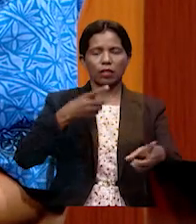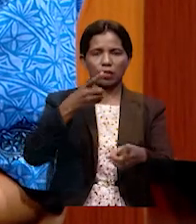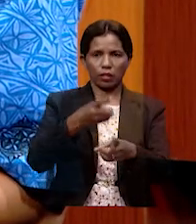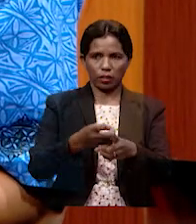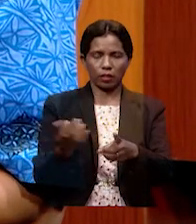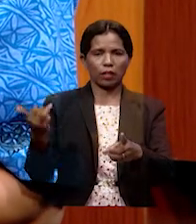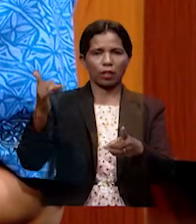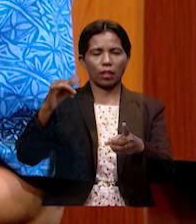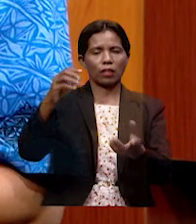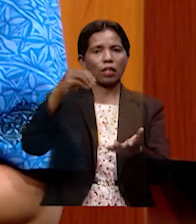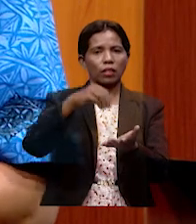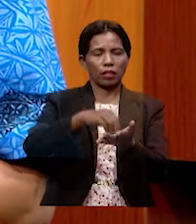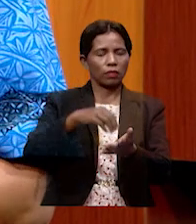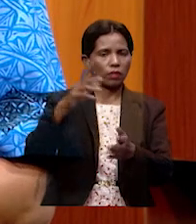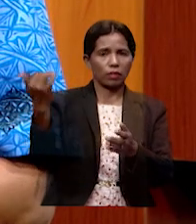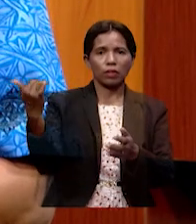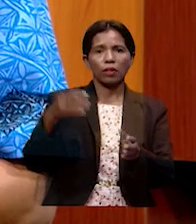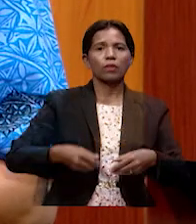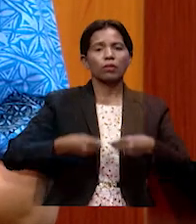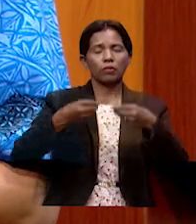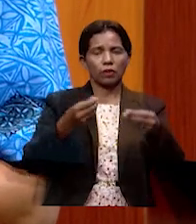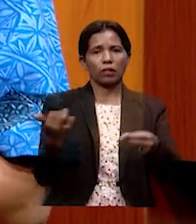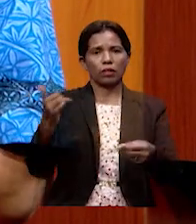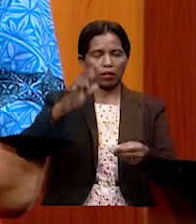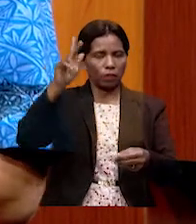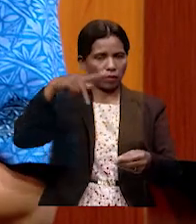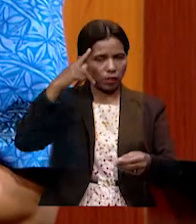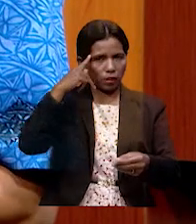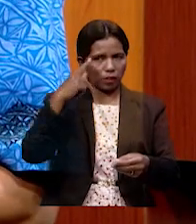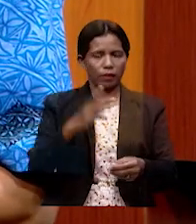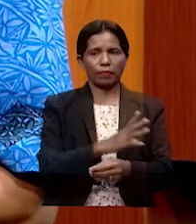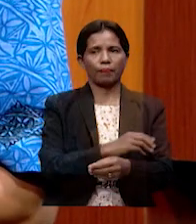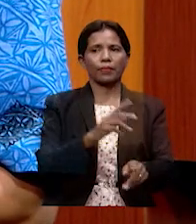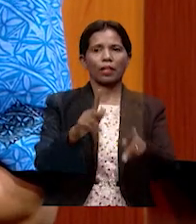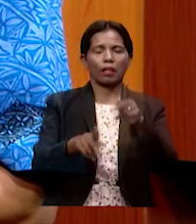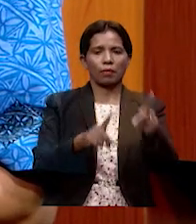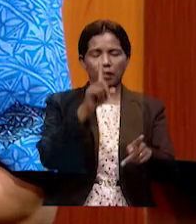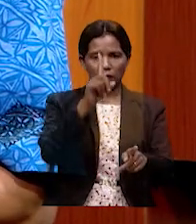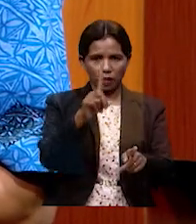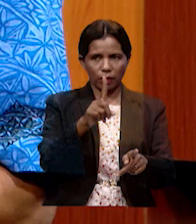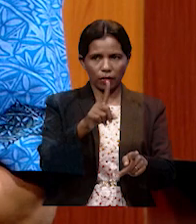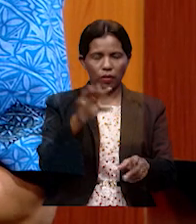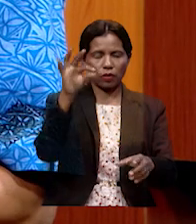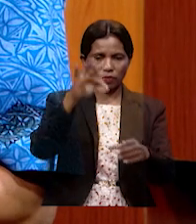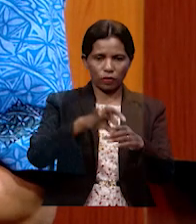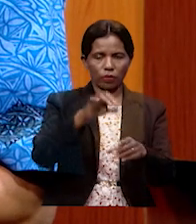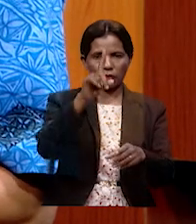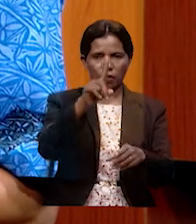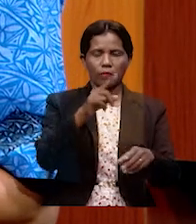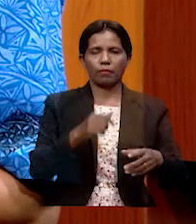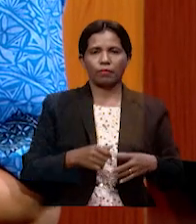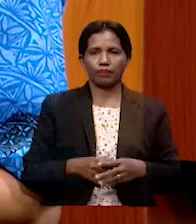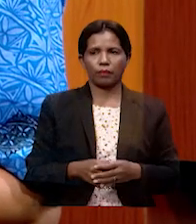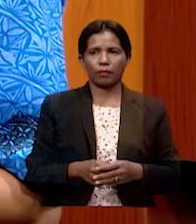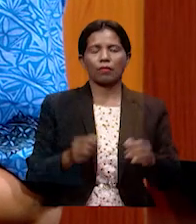cidadania política. O princípio da não é uma cá, é uma dihan, é uma ida, o voto ida,